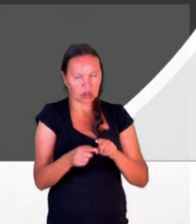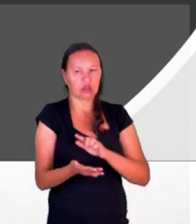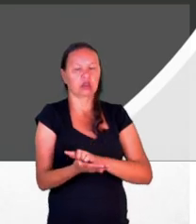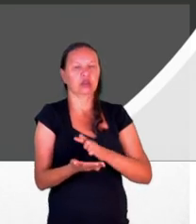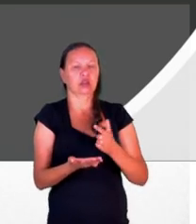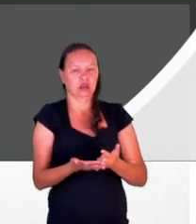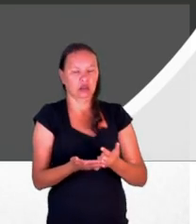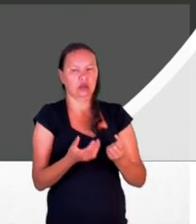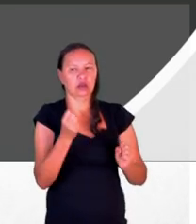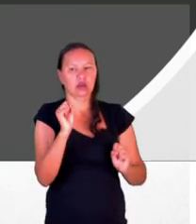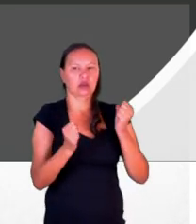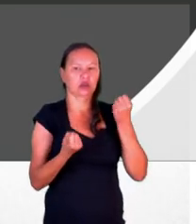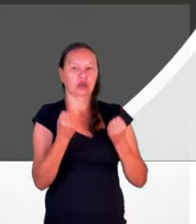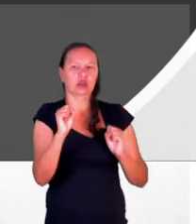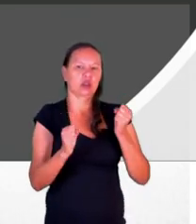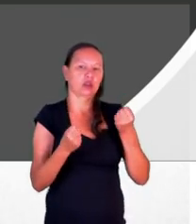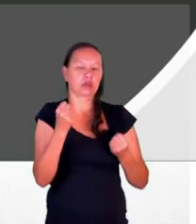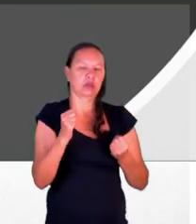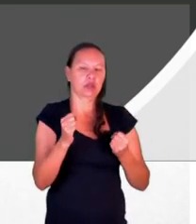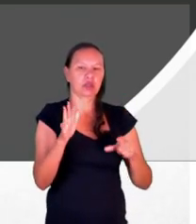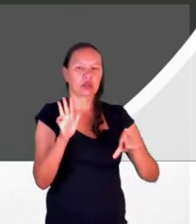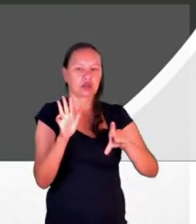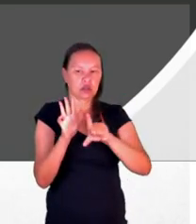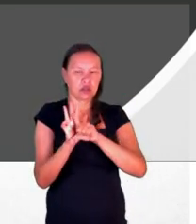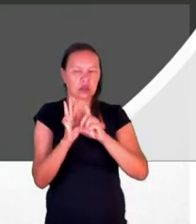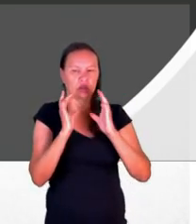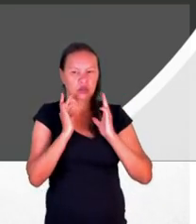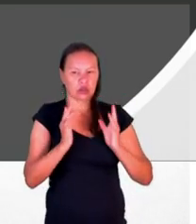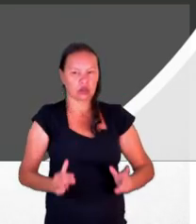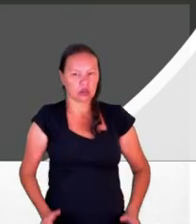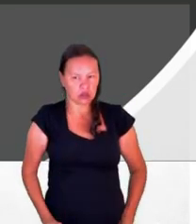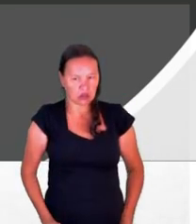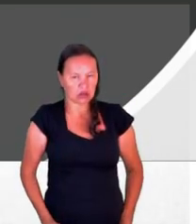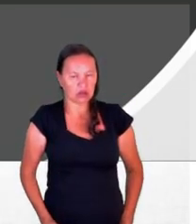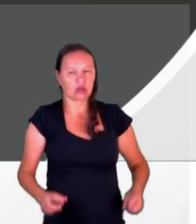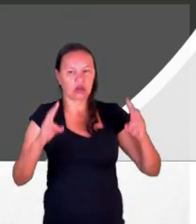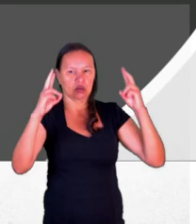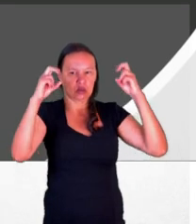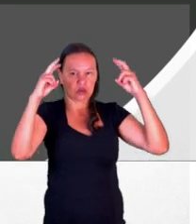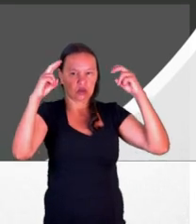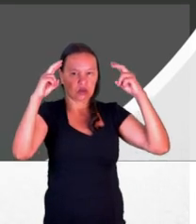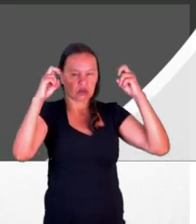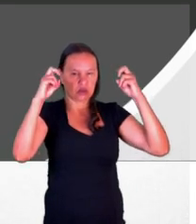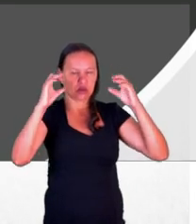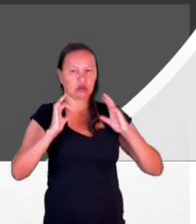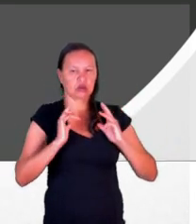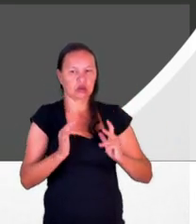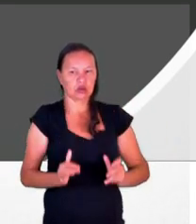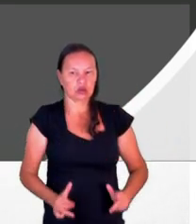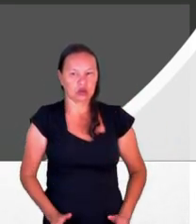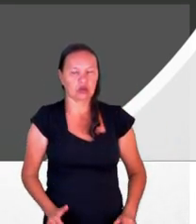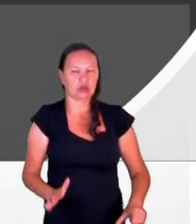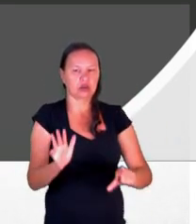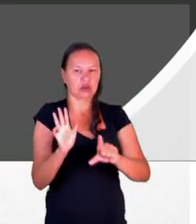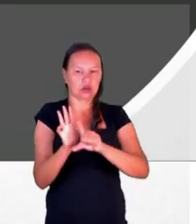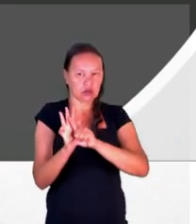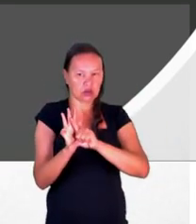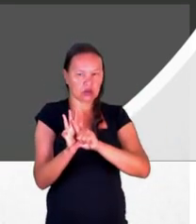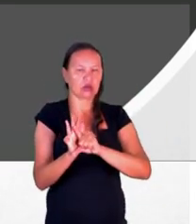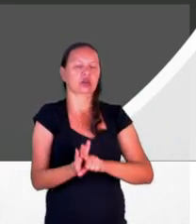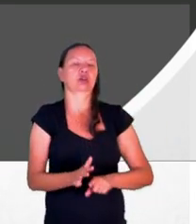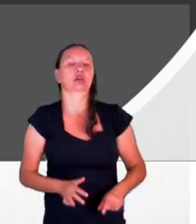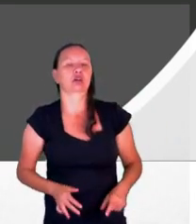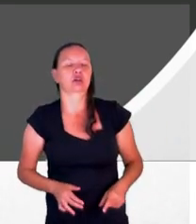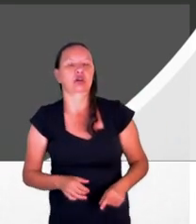direitos humanos há uma o o o sistema internacional dos Direitos Humanos já deu-se conta há um bom tempo